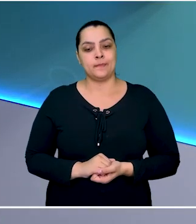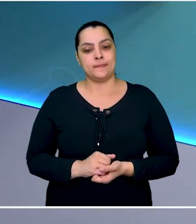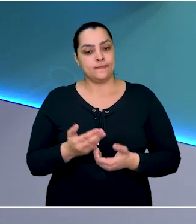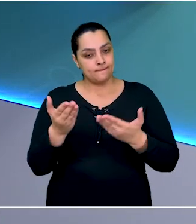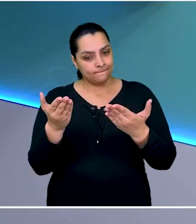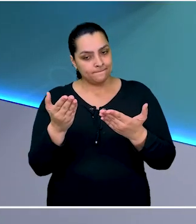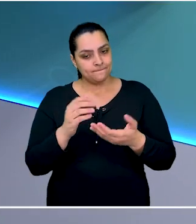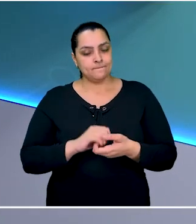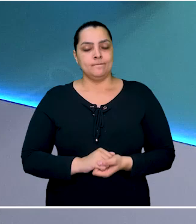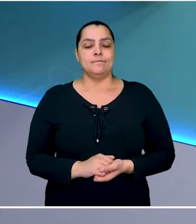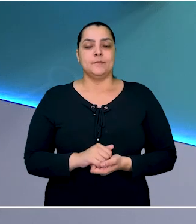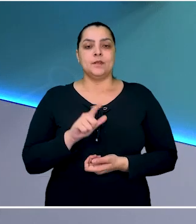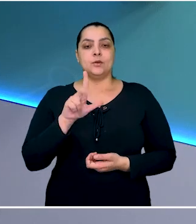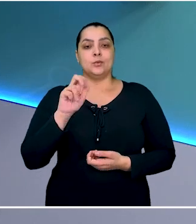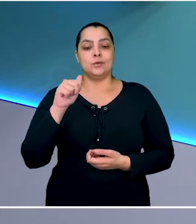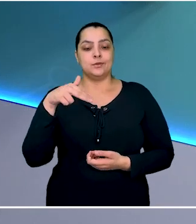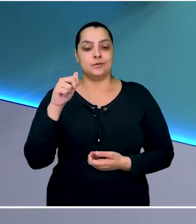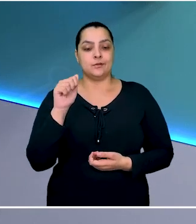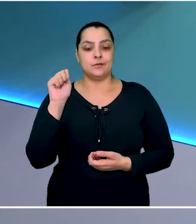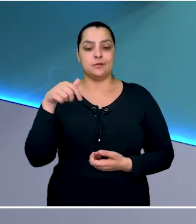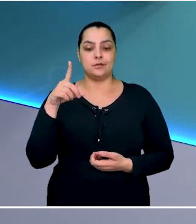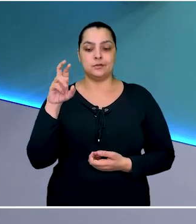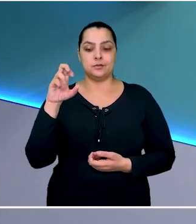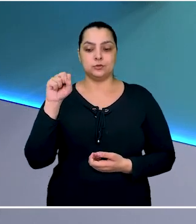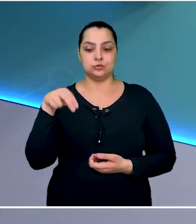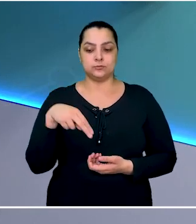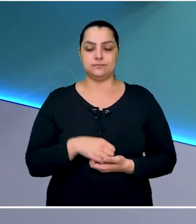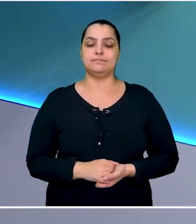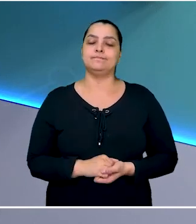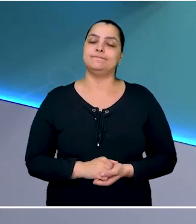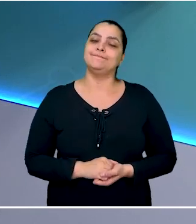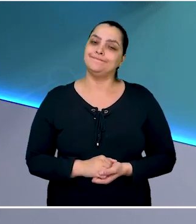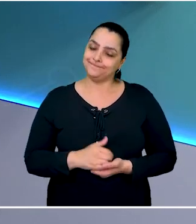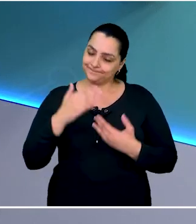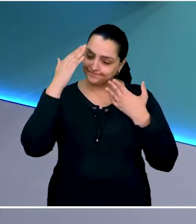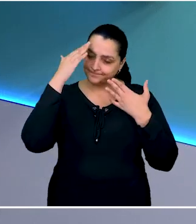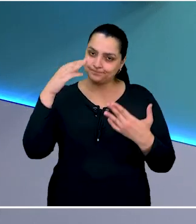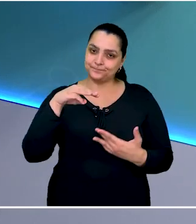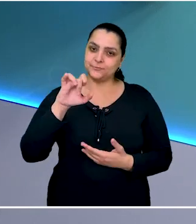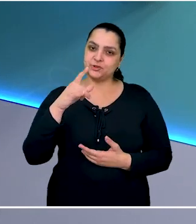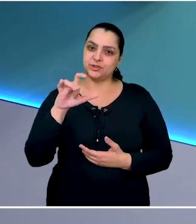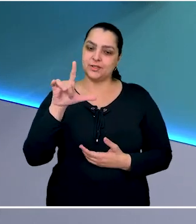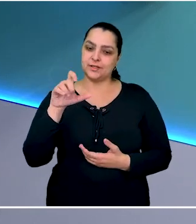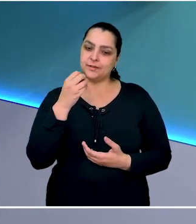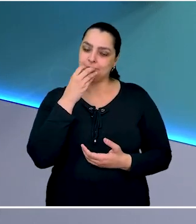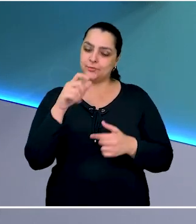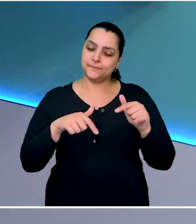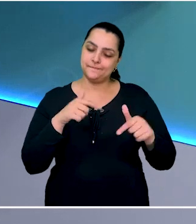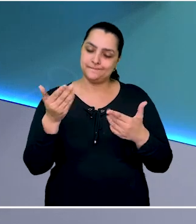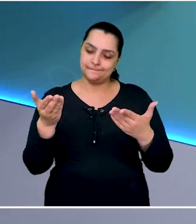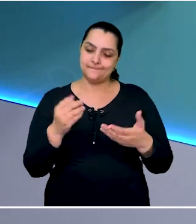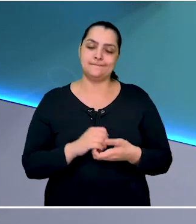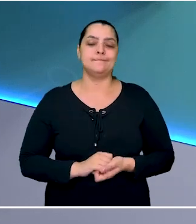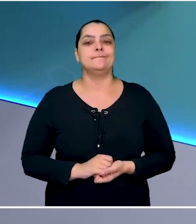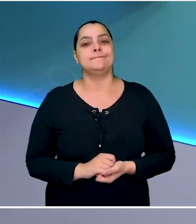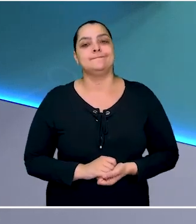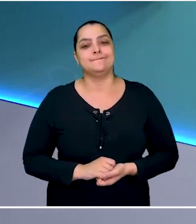volto com vocês no estúdio. Luana, Anderson. Tá certo, Michele. Muito obrigada pelas informações e bom trabalho para